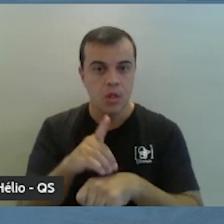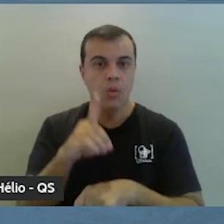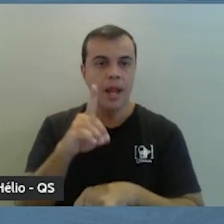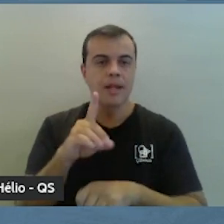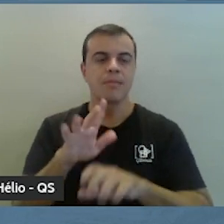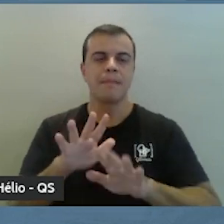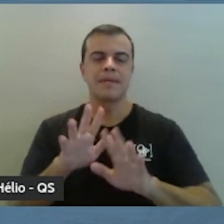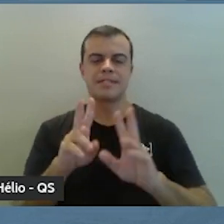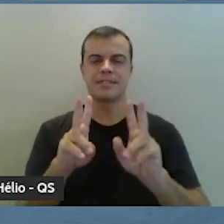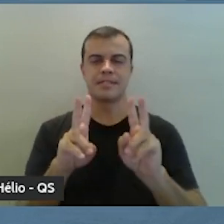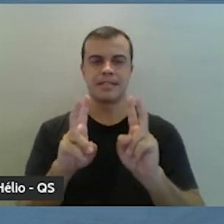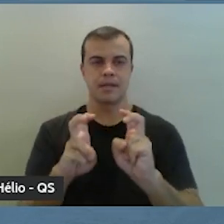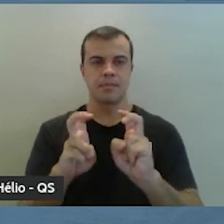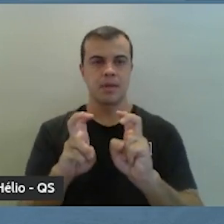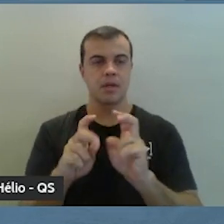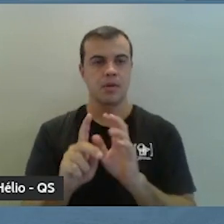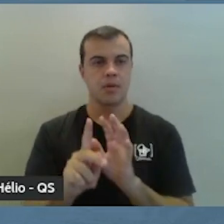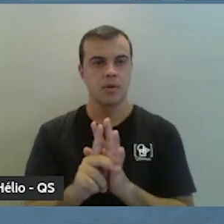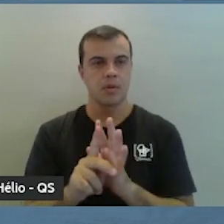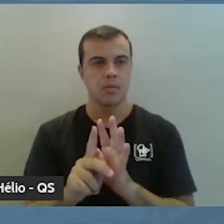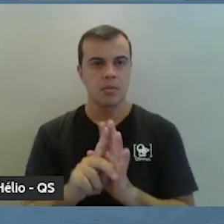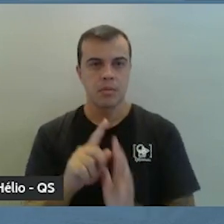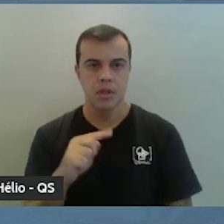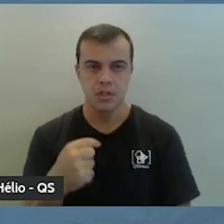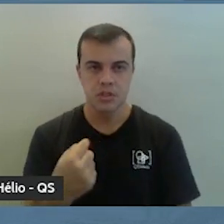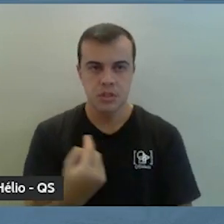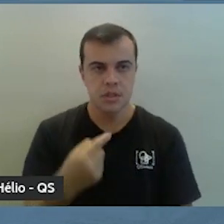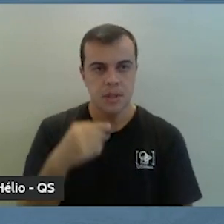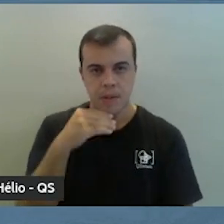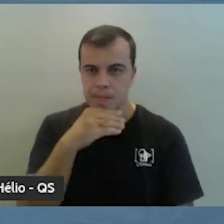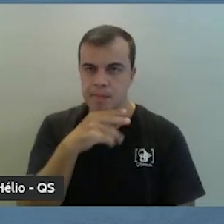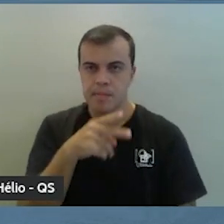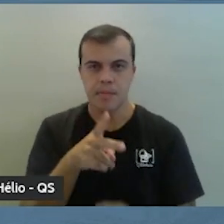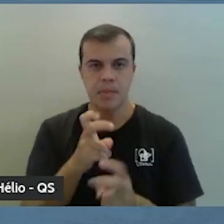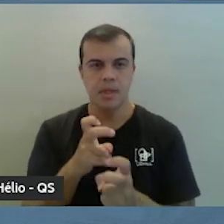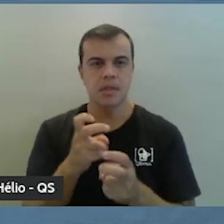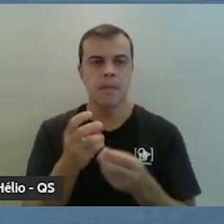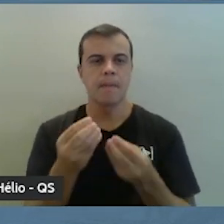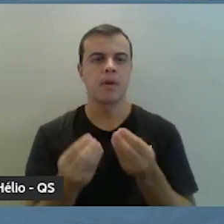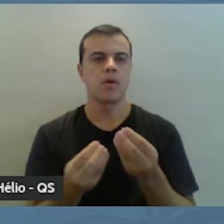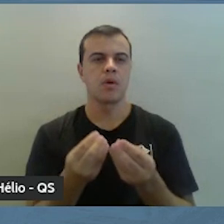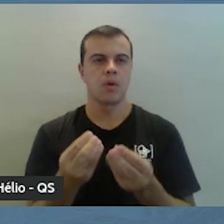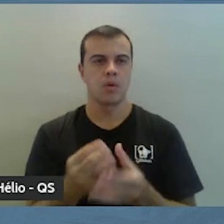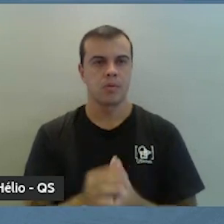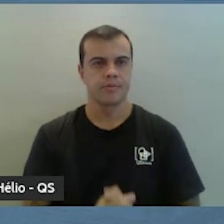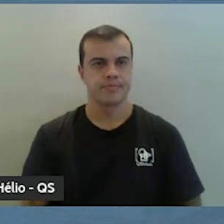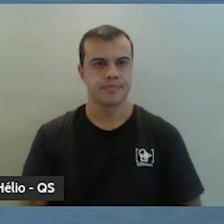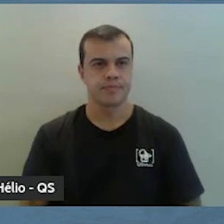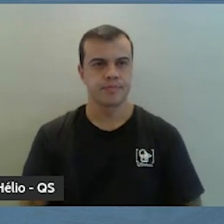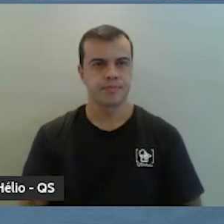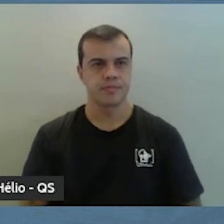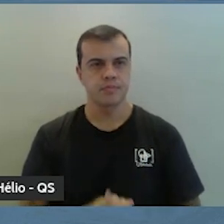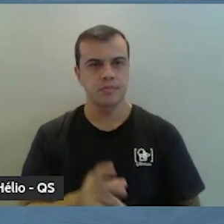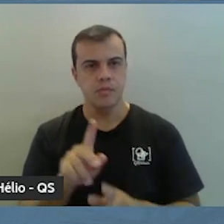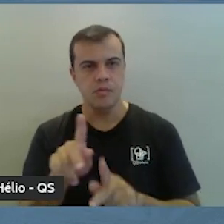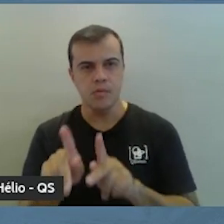o tema é justamente para a gente perceber como que os